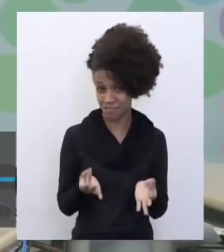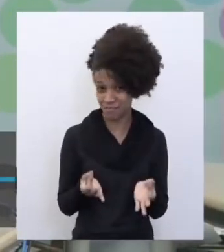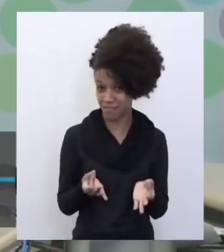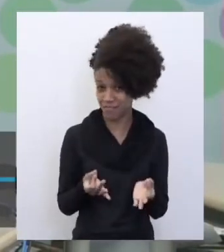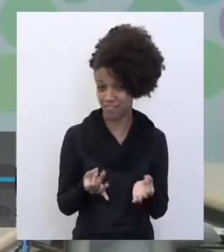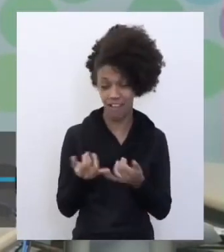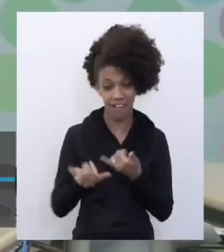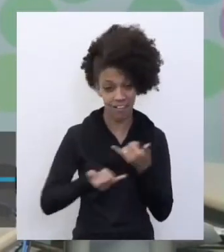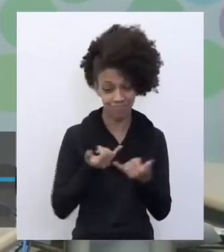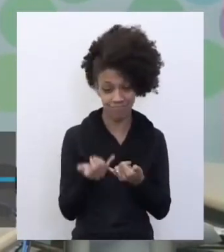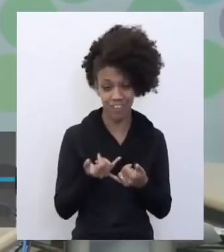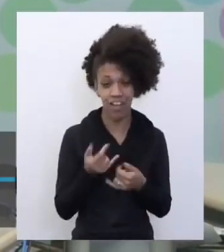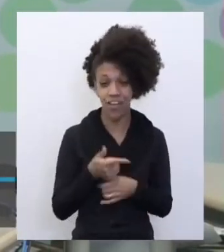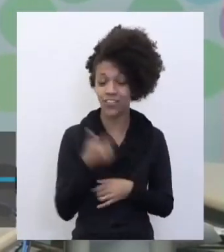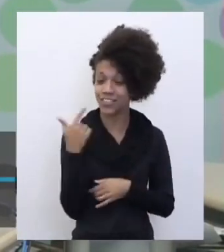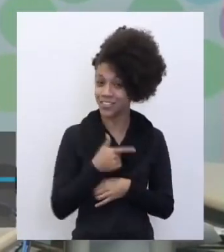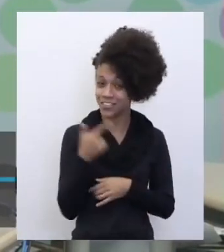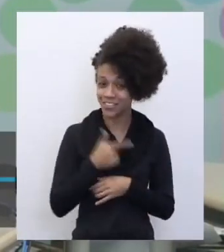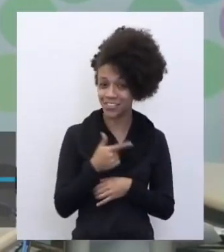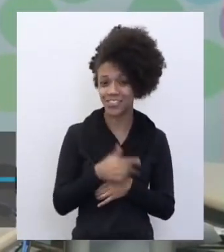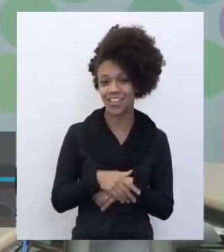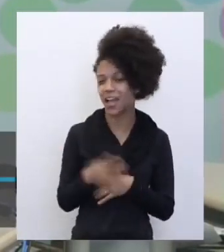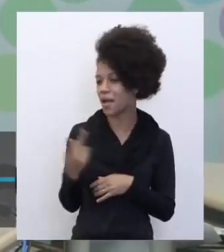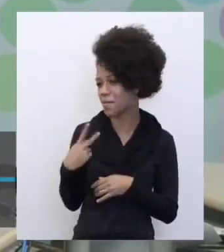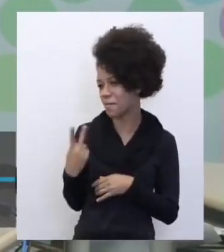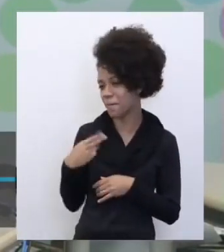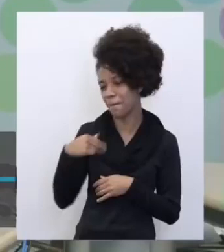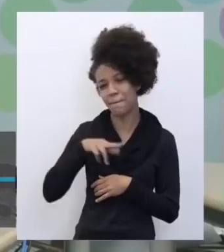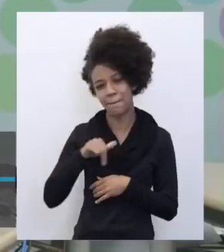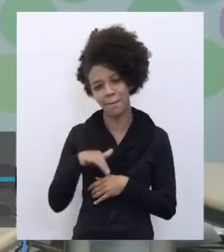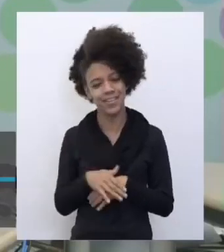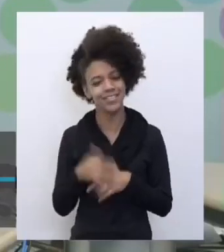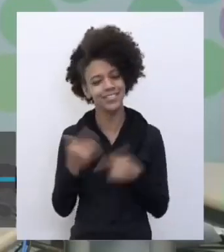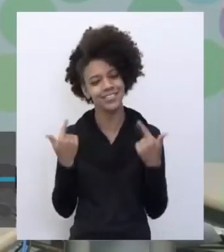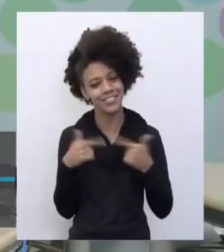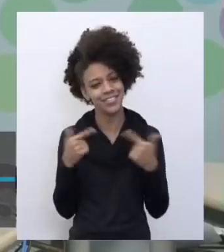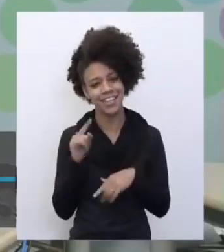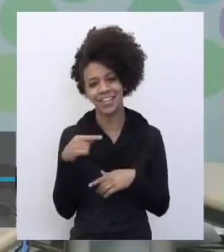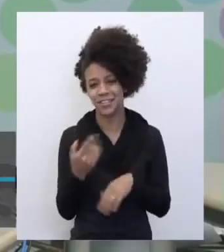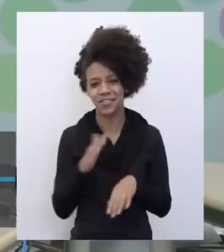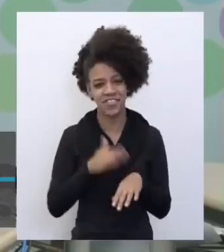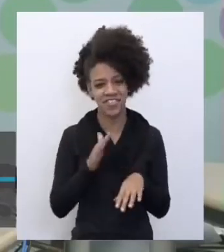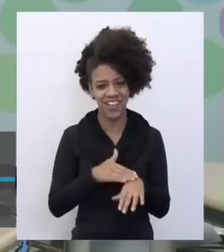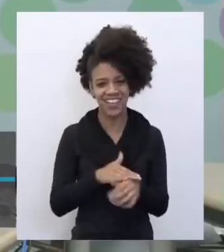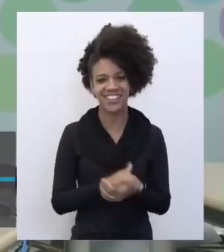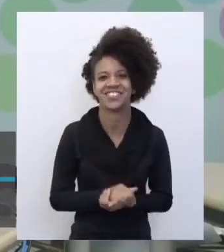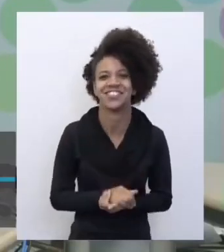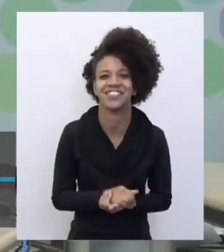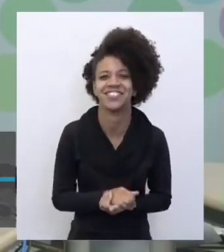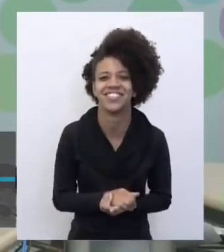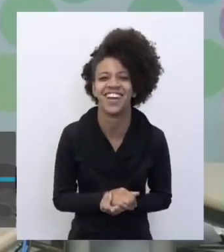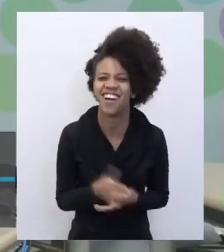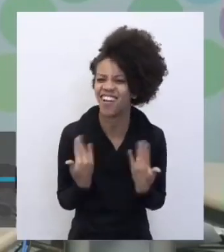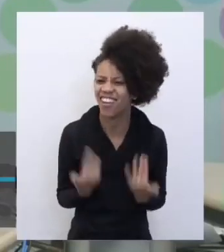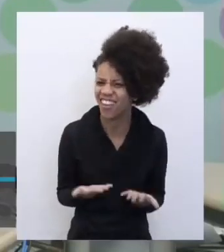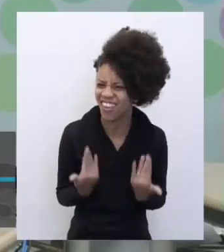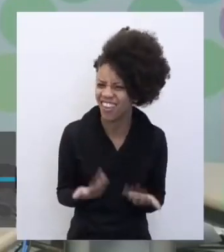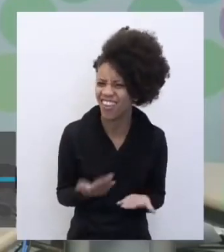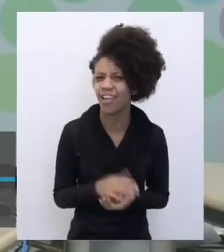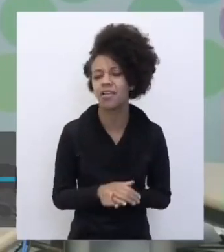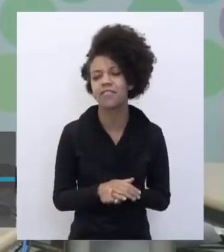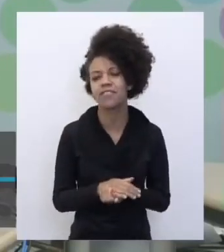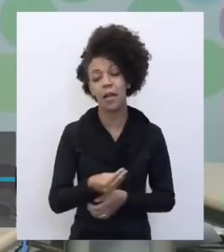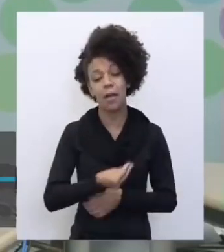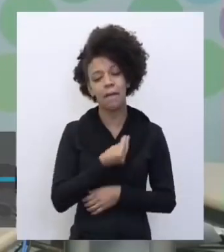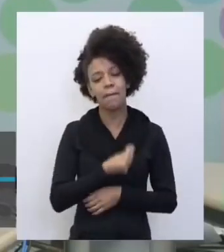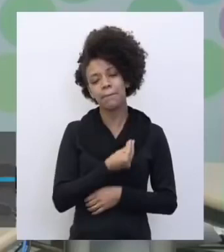divertido. Você dá risada, eu e a professora Márcia aqui, a gente dá muita risada depois com as coisas que a gente faz. É leve, faz bem para a alma,